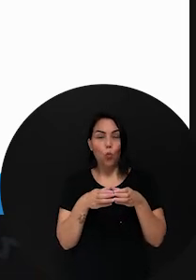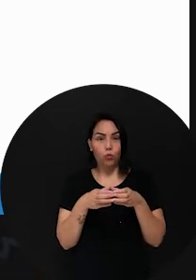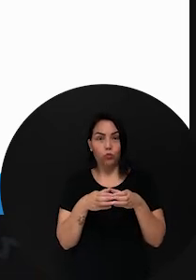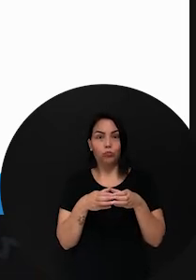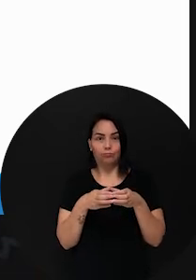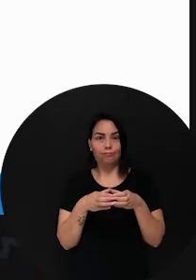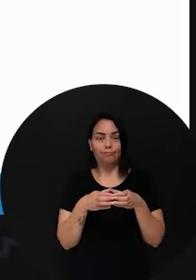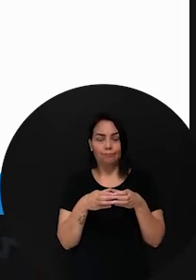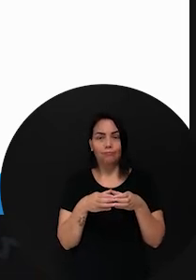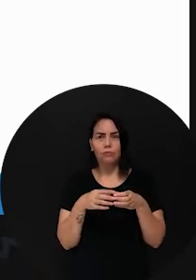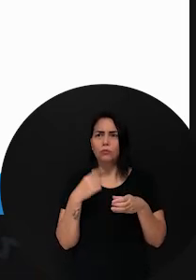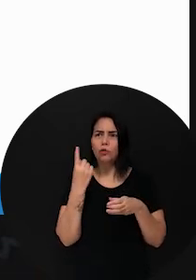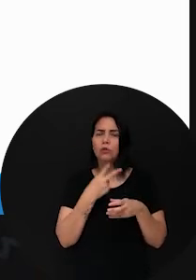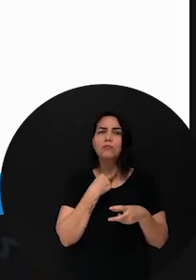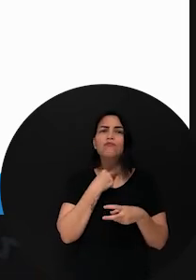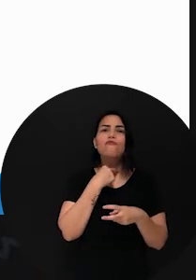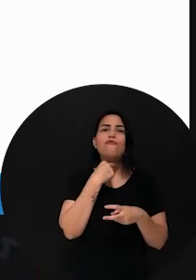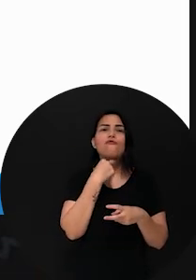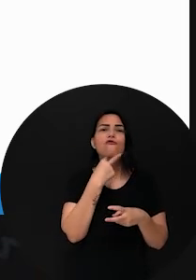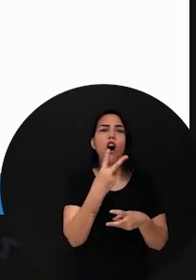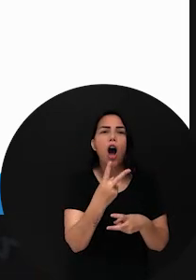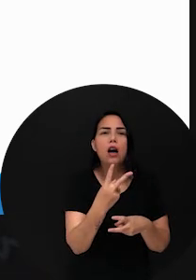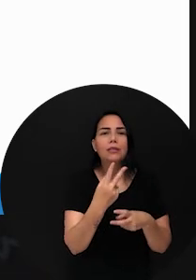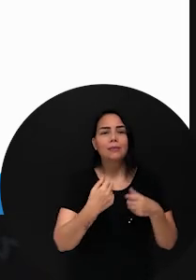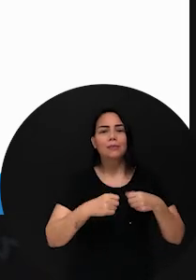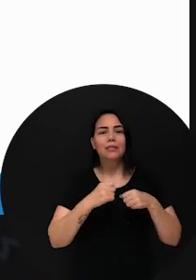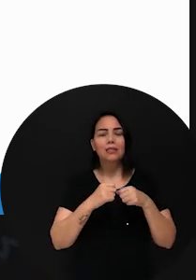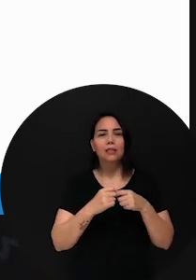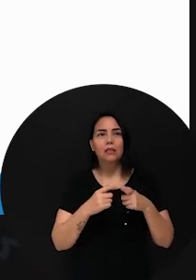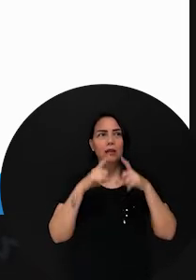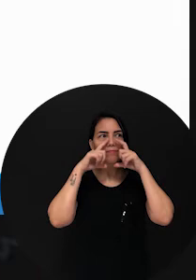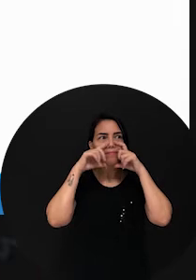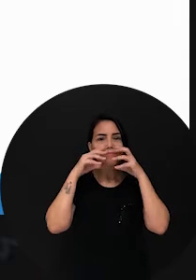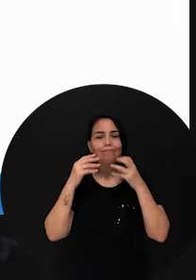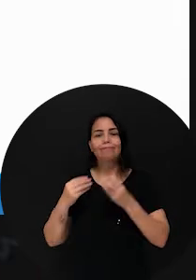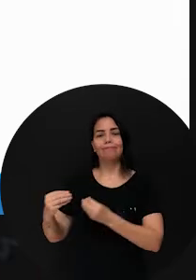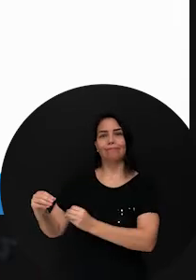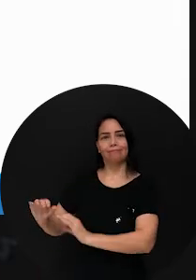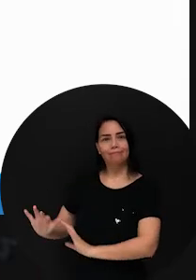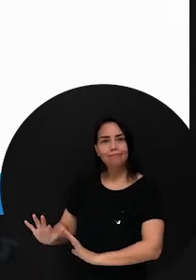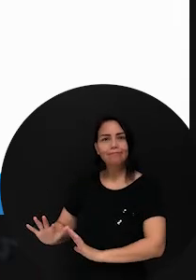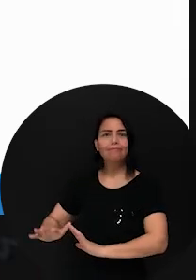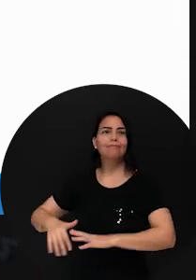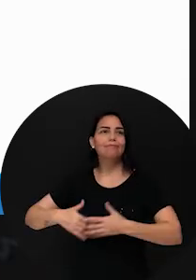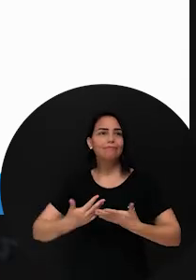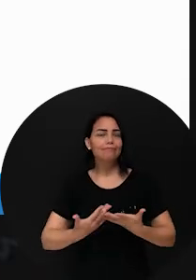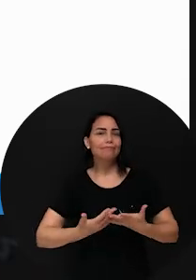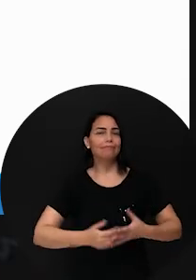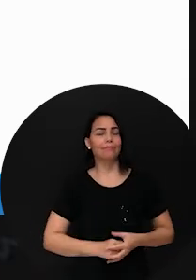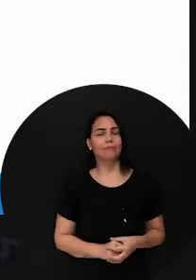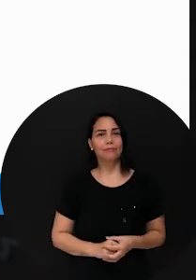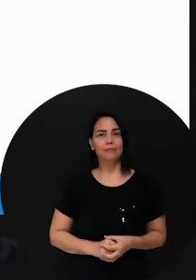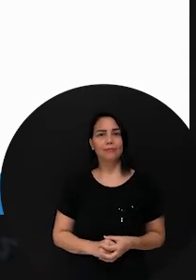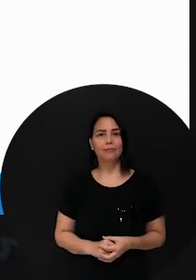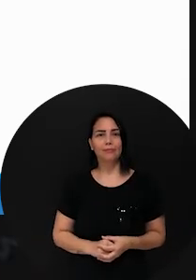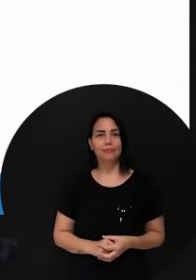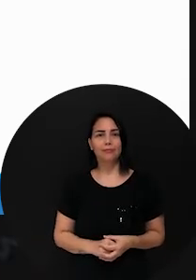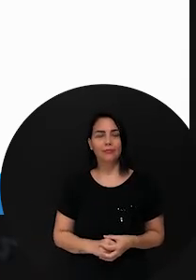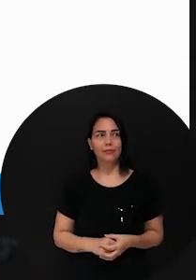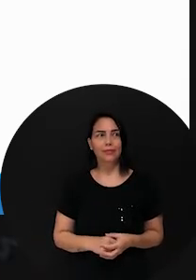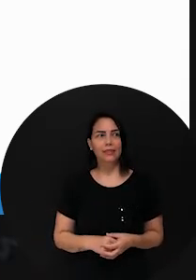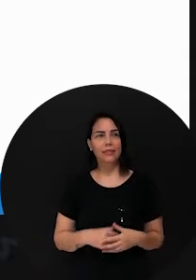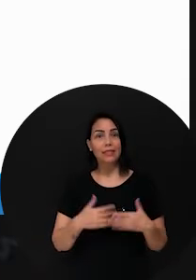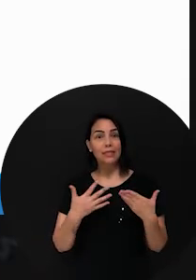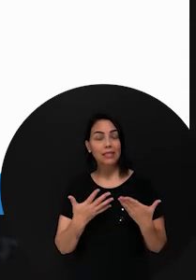saliva enquanto a gente canta, ele dispersa também como é que chama? Esqueci